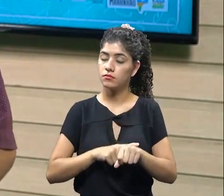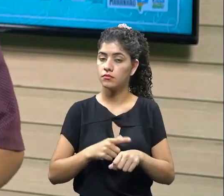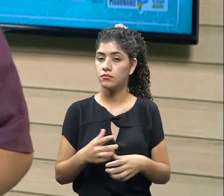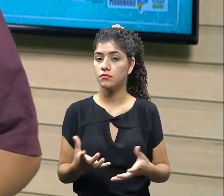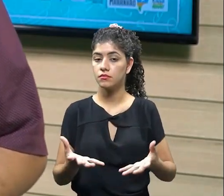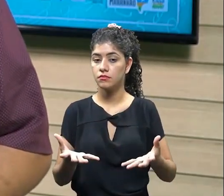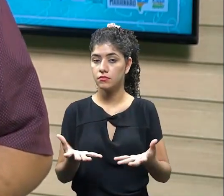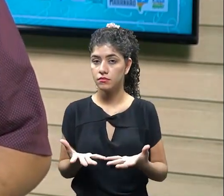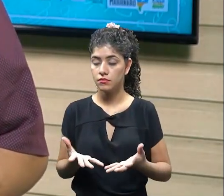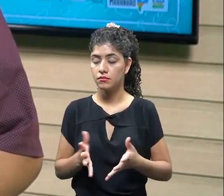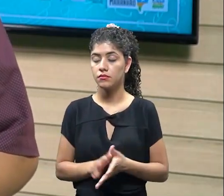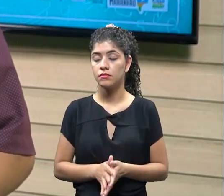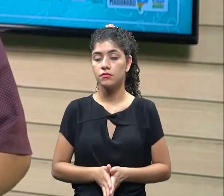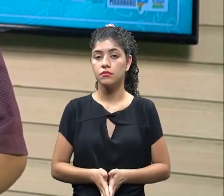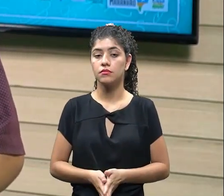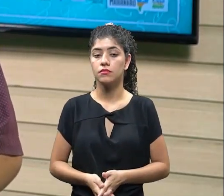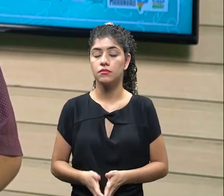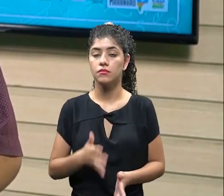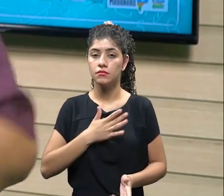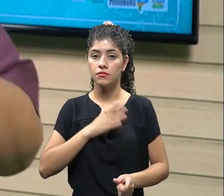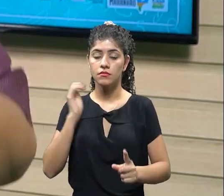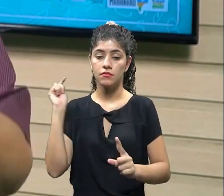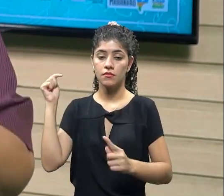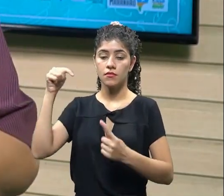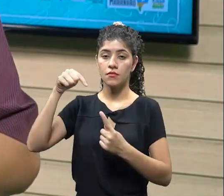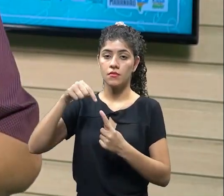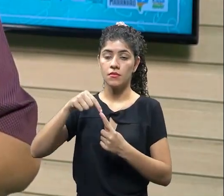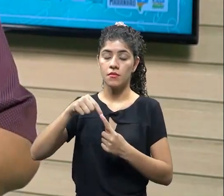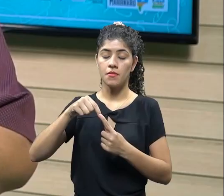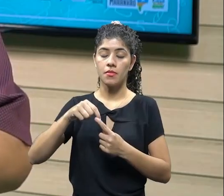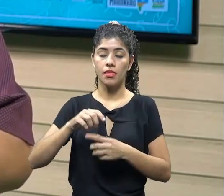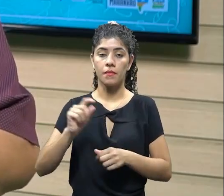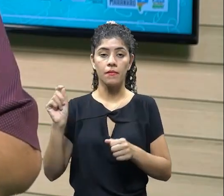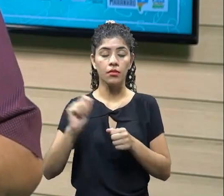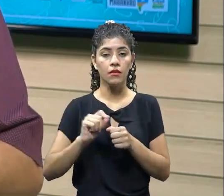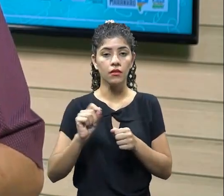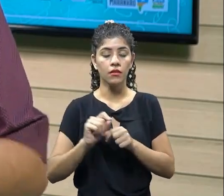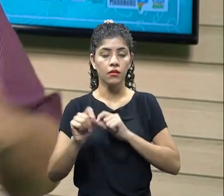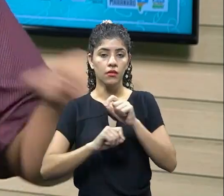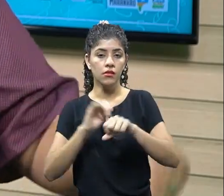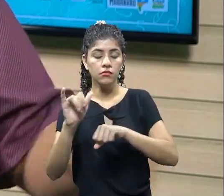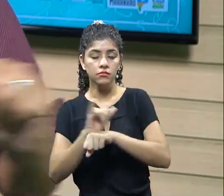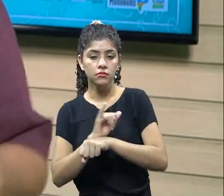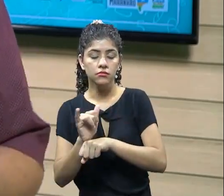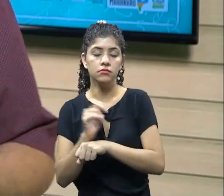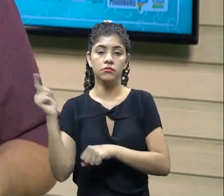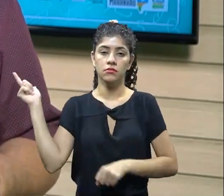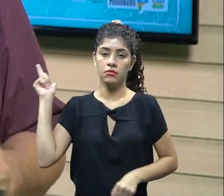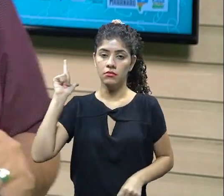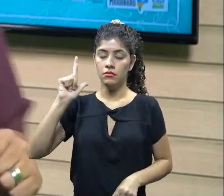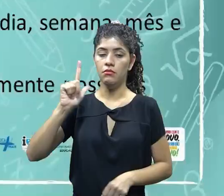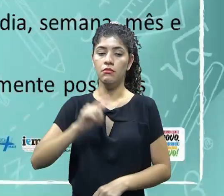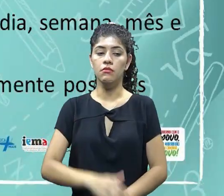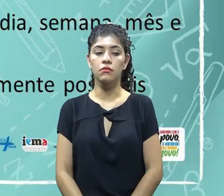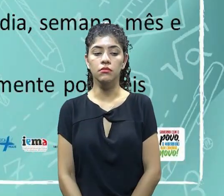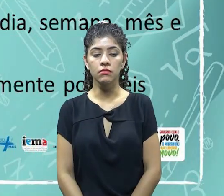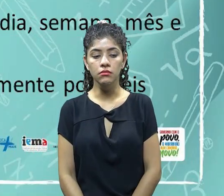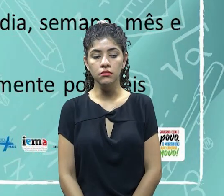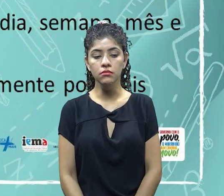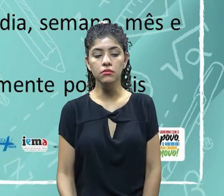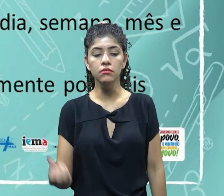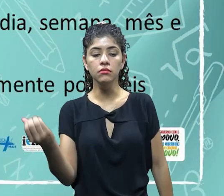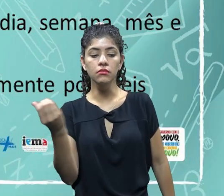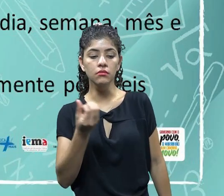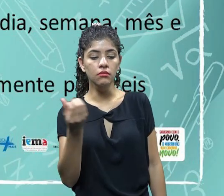do qual eu estou estabelecendo o meu objetivo e aí eu vou fazer a estratégia para conseguir chegar a isso aí.